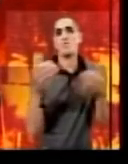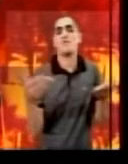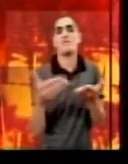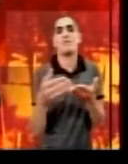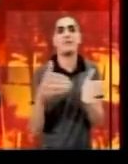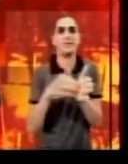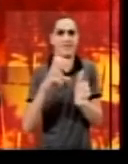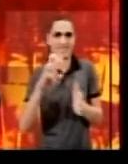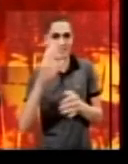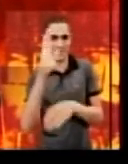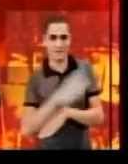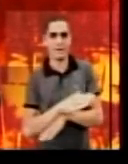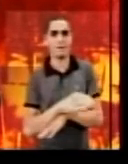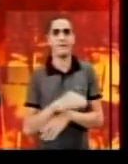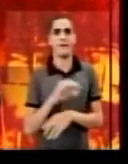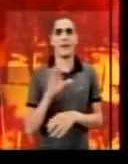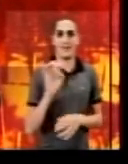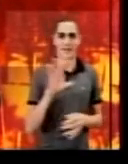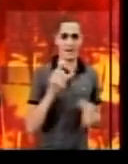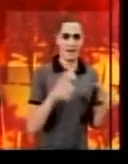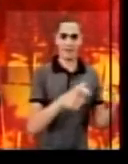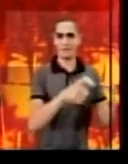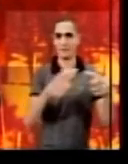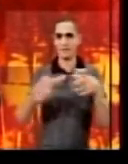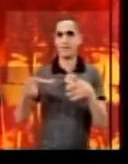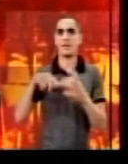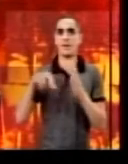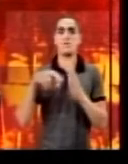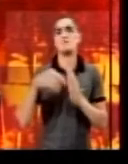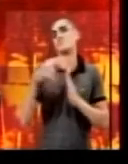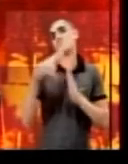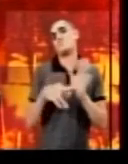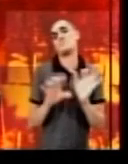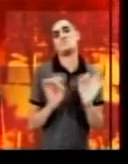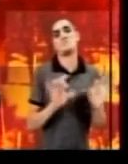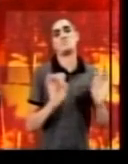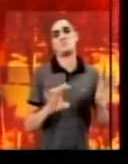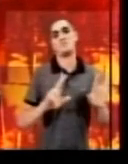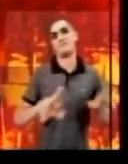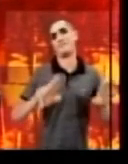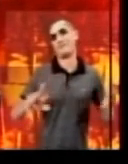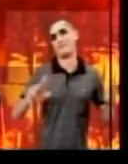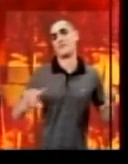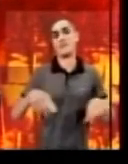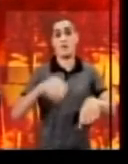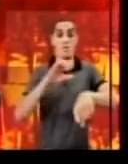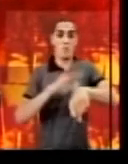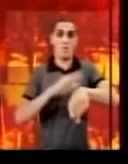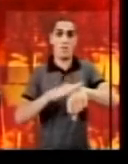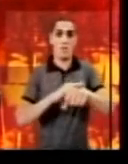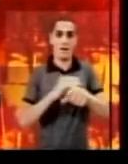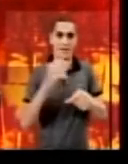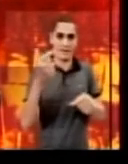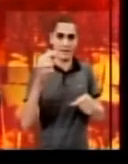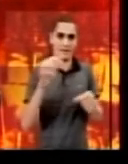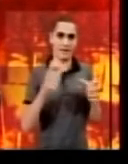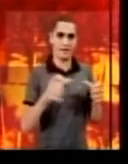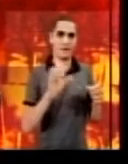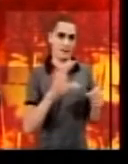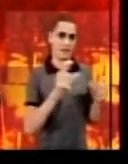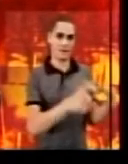tem uma realidade diferente, então foram definidos os horários pelos setores. Tá?